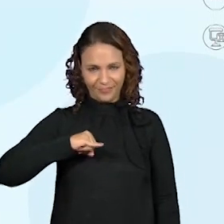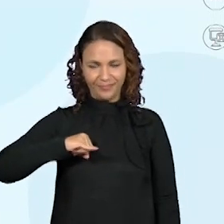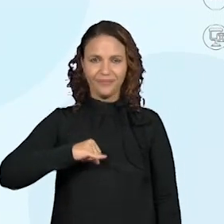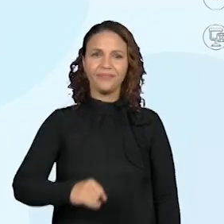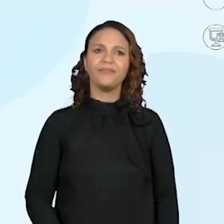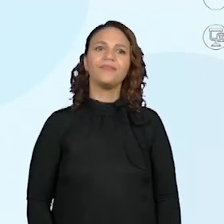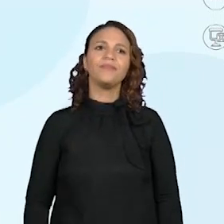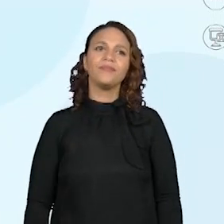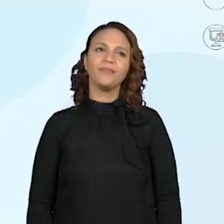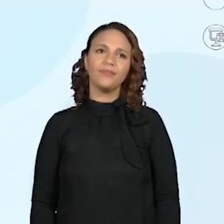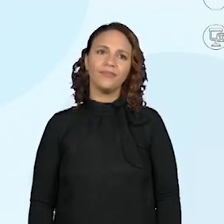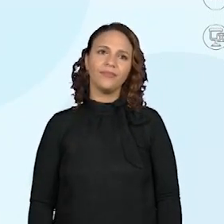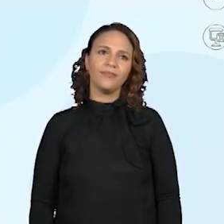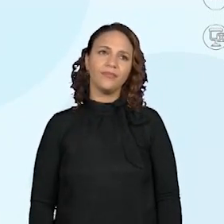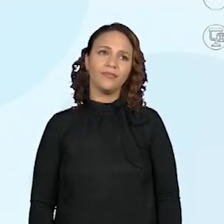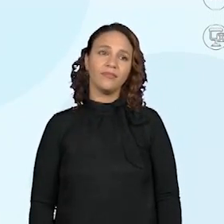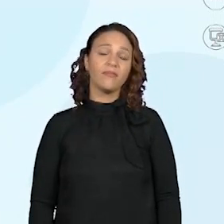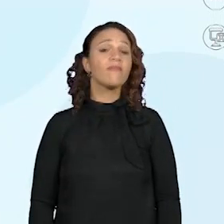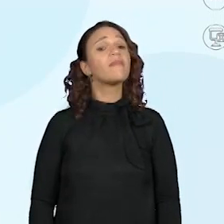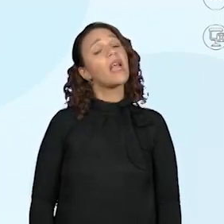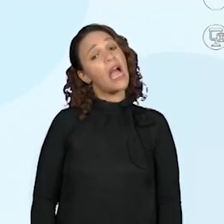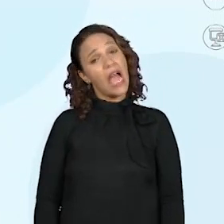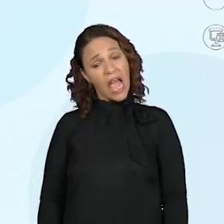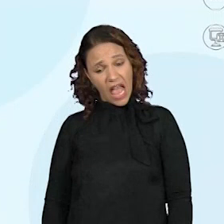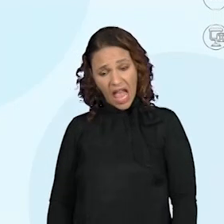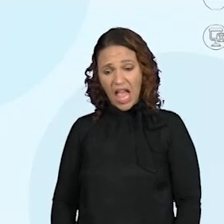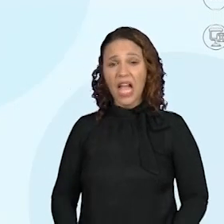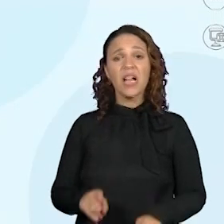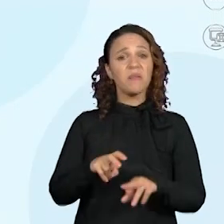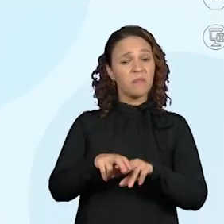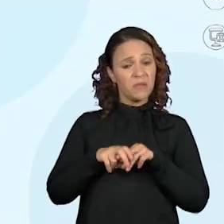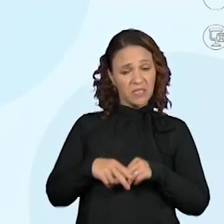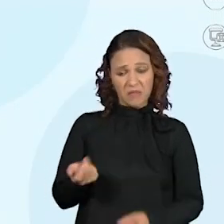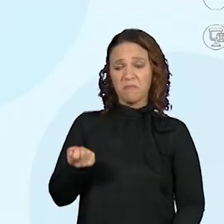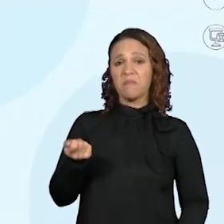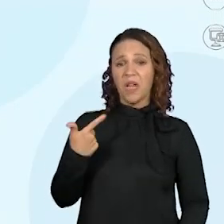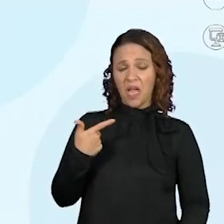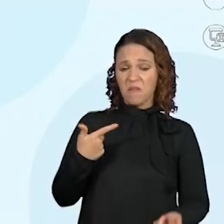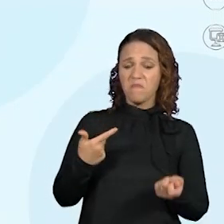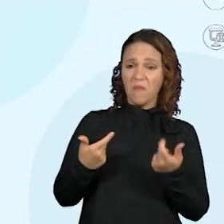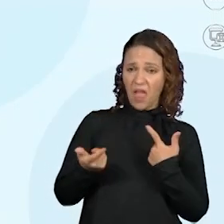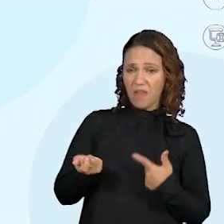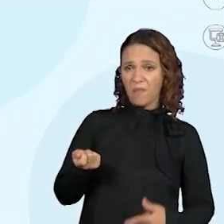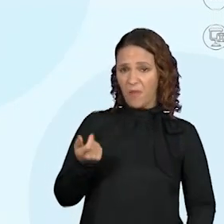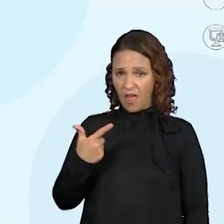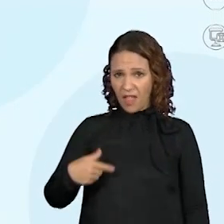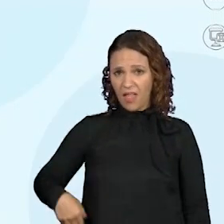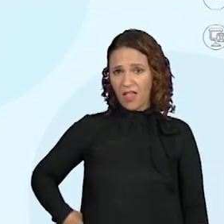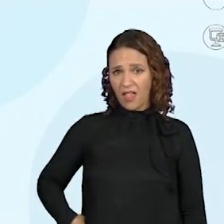frase. Por isso tem que praguejar? Uma outra pergunta.